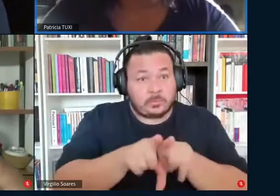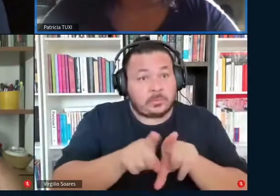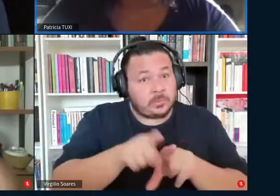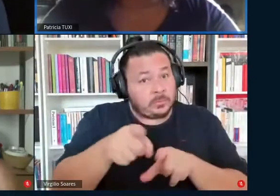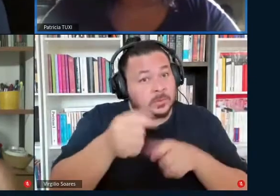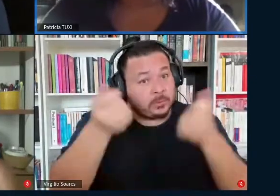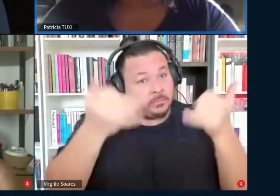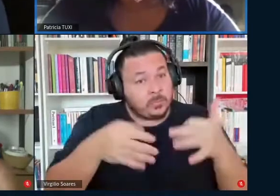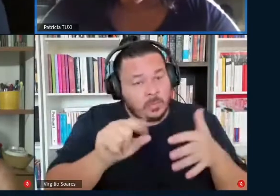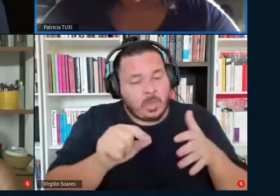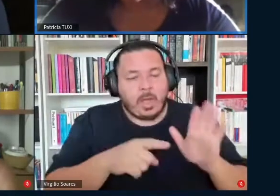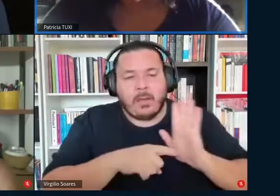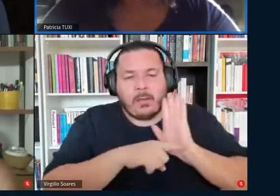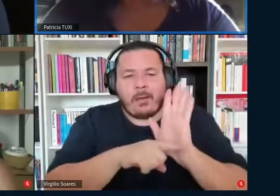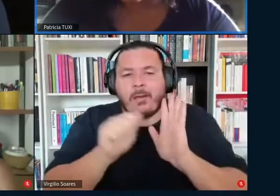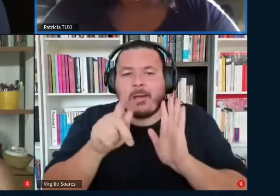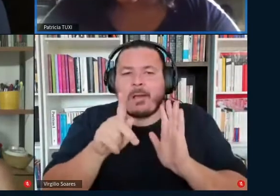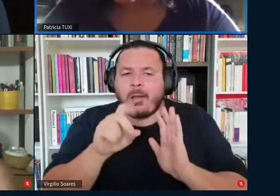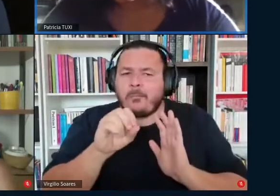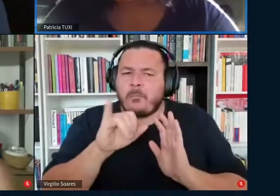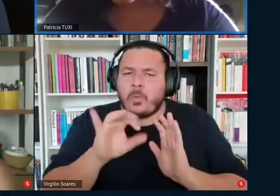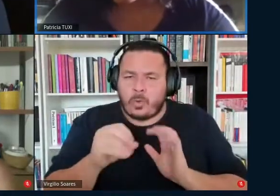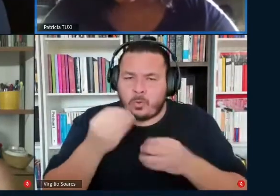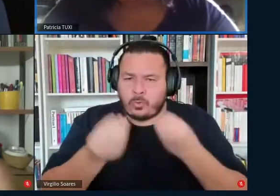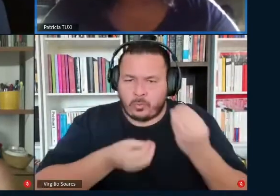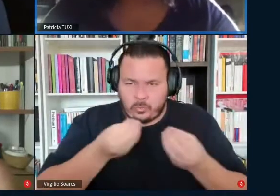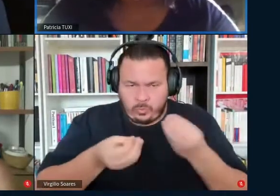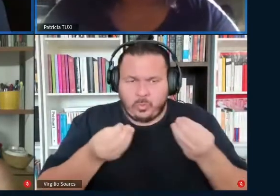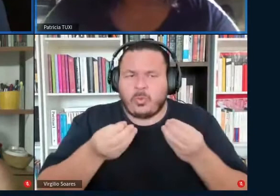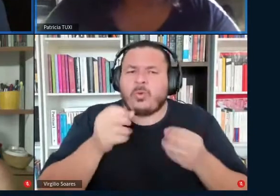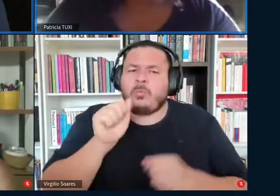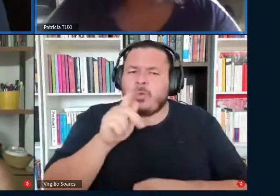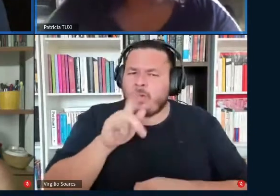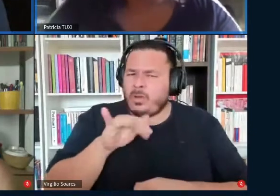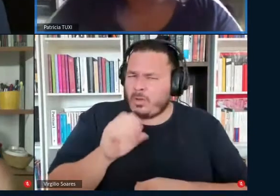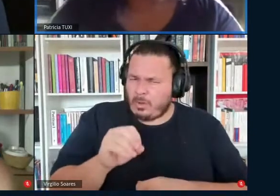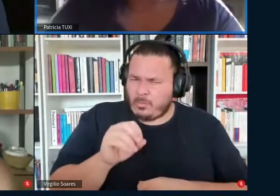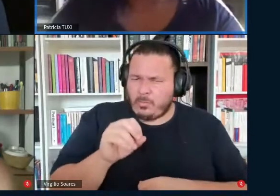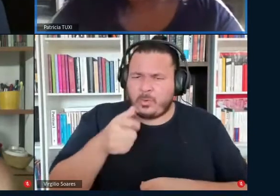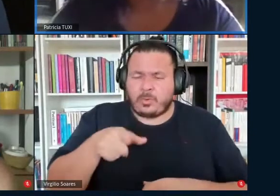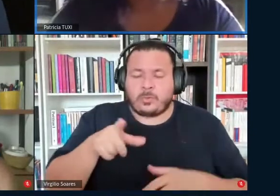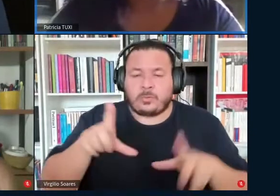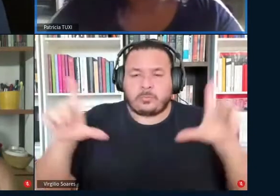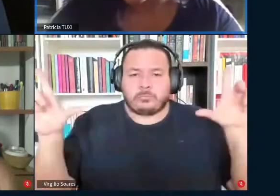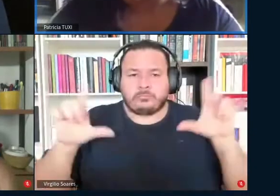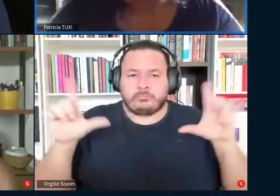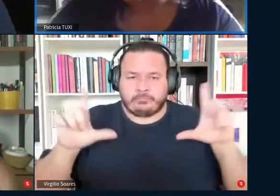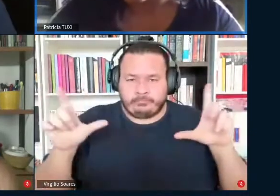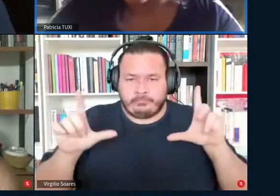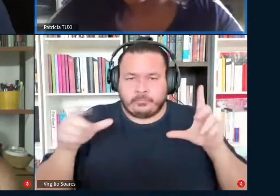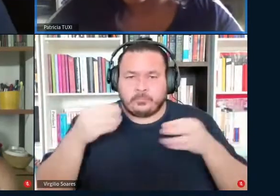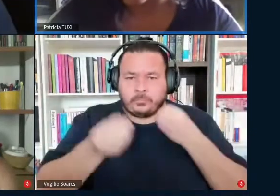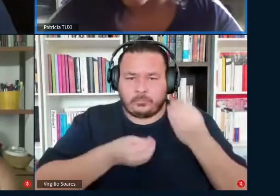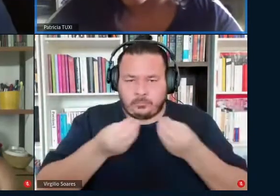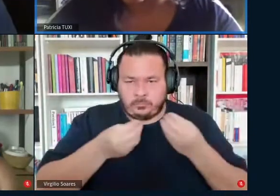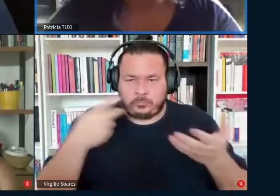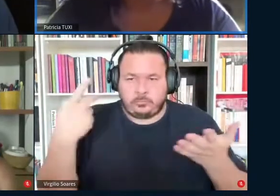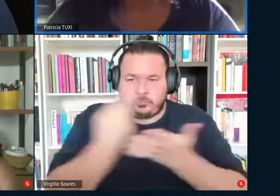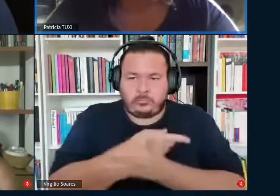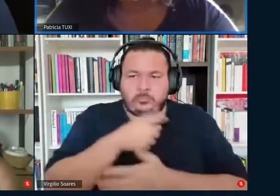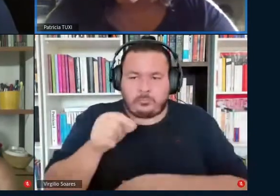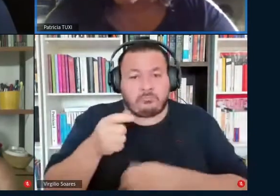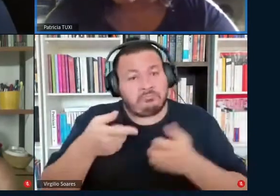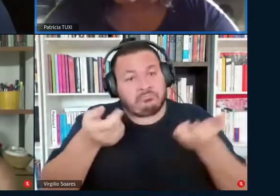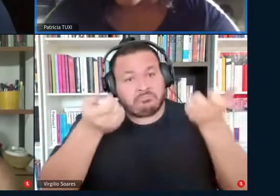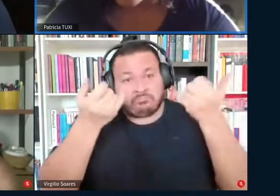usa textos de apoio, como fazer apoio em cabine. Como ocorre o apoio dentro do espaço da TV Câmara?